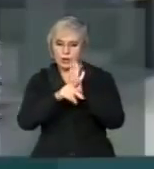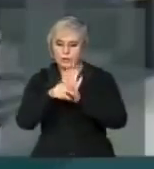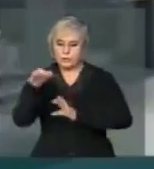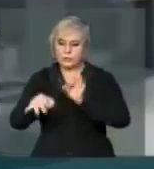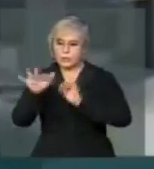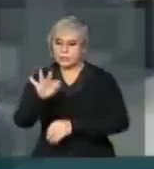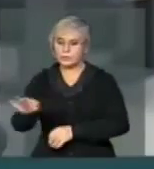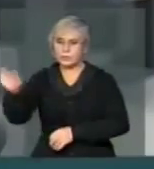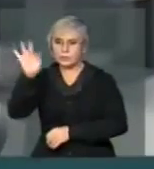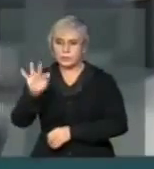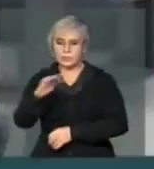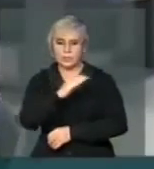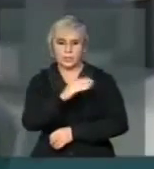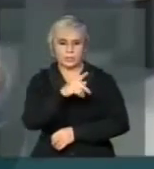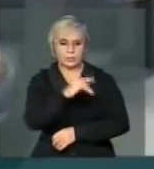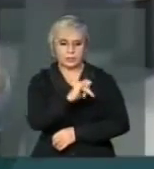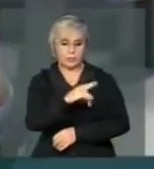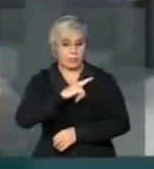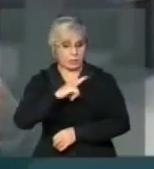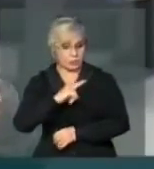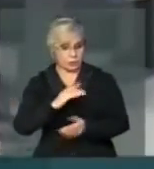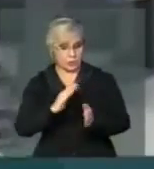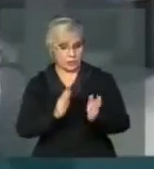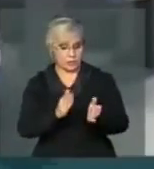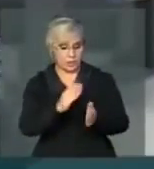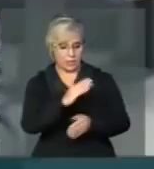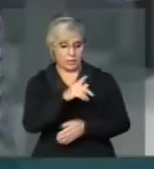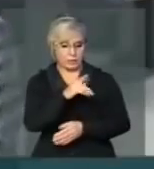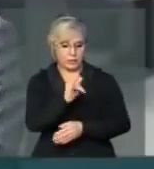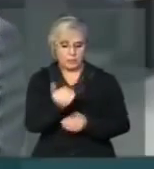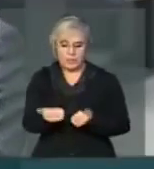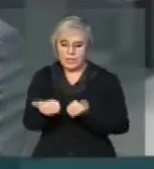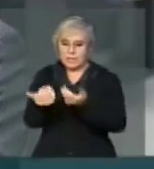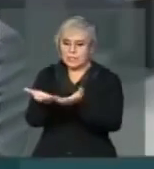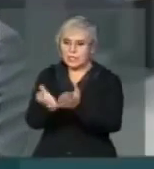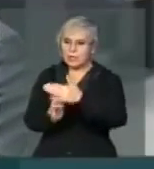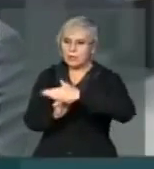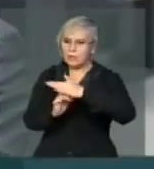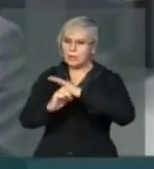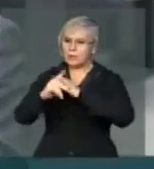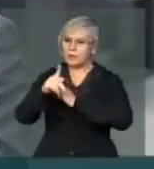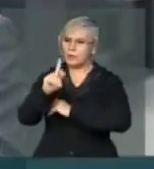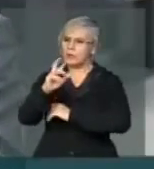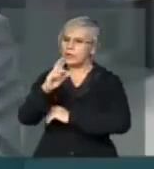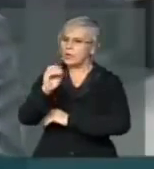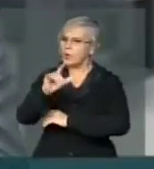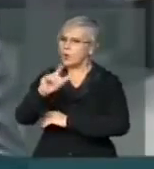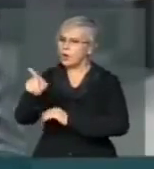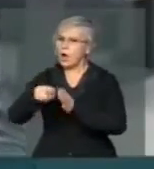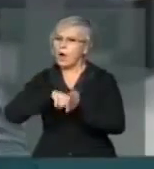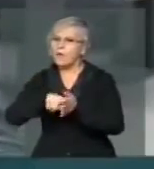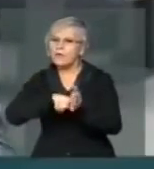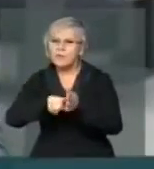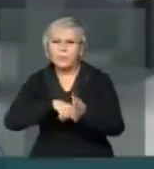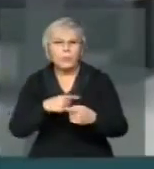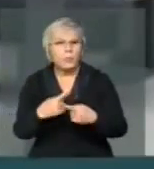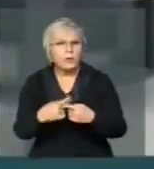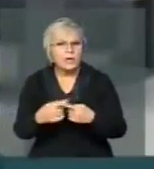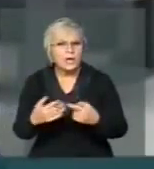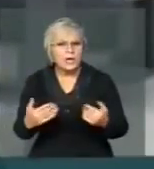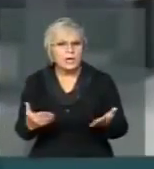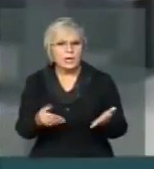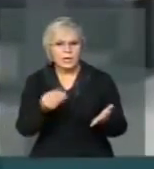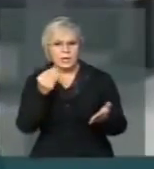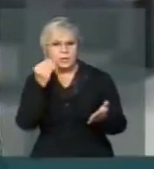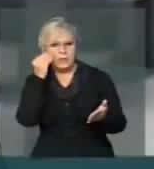a CPI dispunha, e a CPI disponibilizou para a Kroll fazer a investigação. Para quê? Justamente para poder encontrar